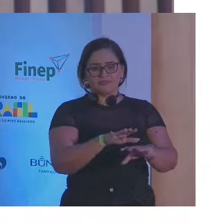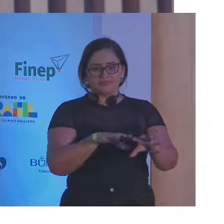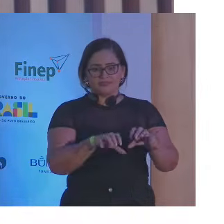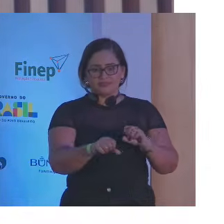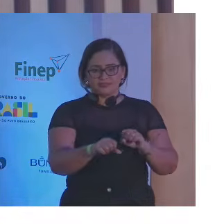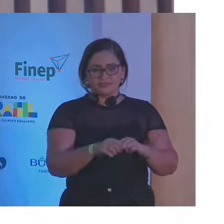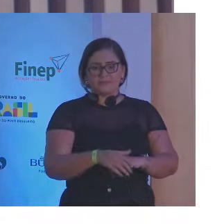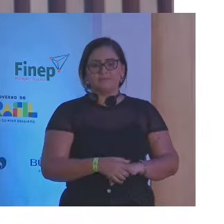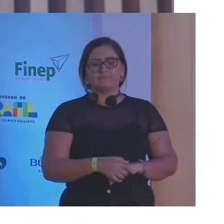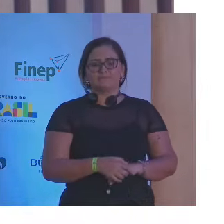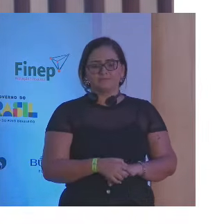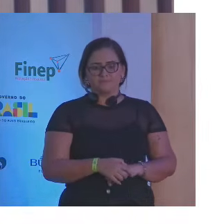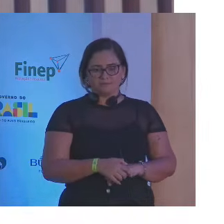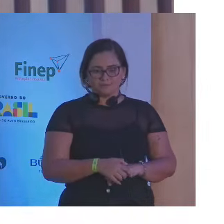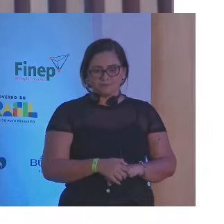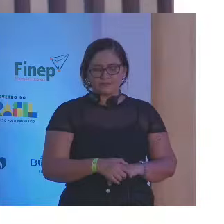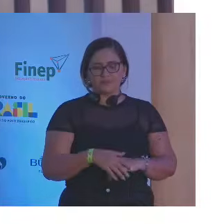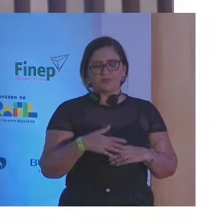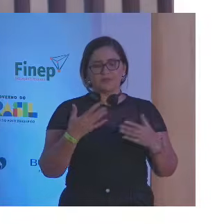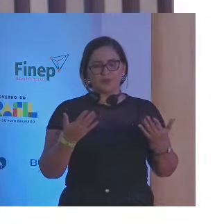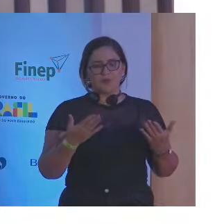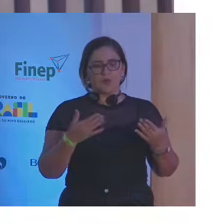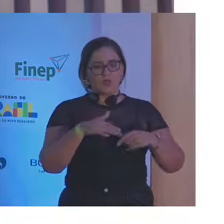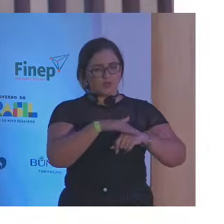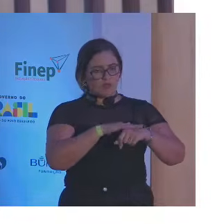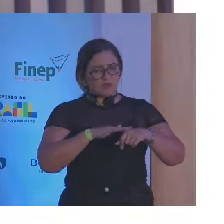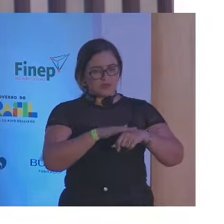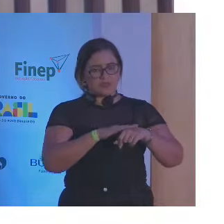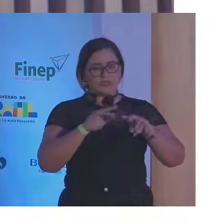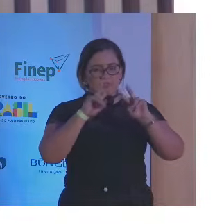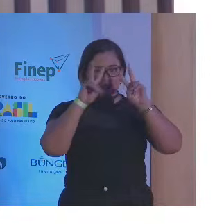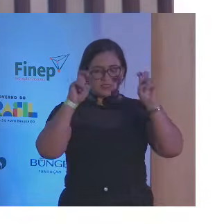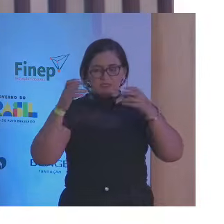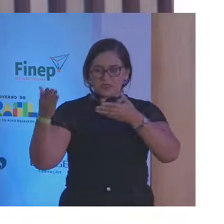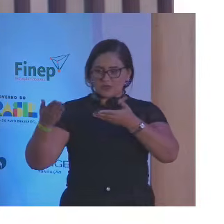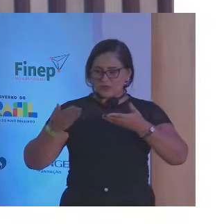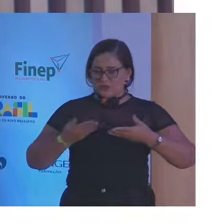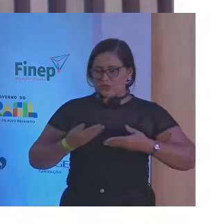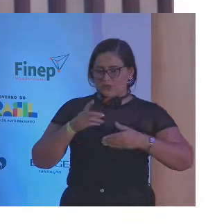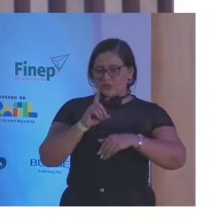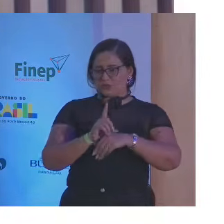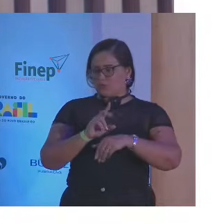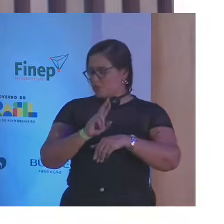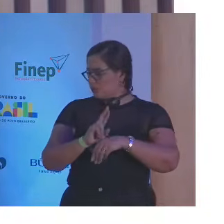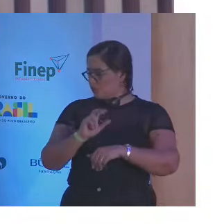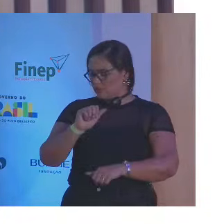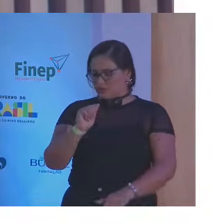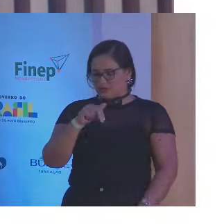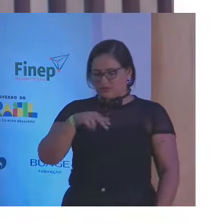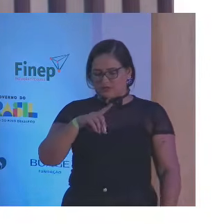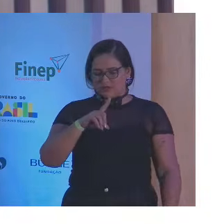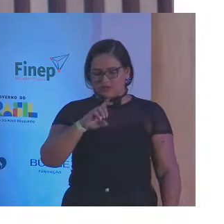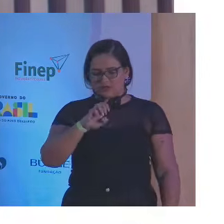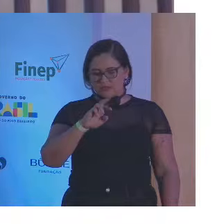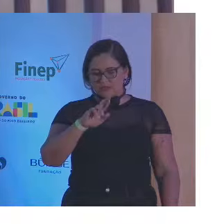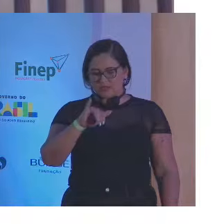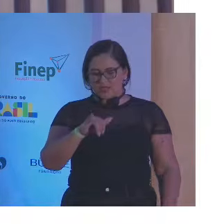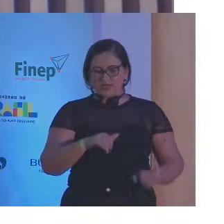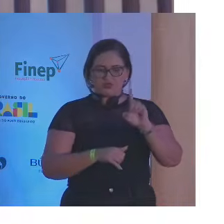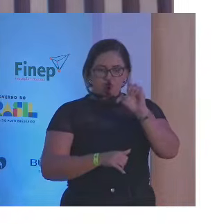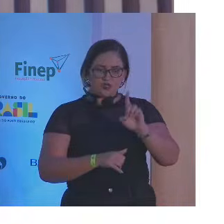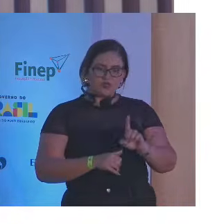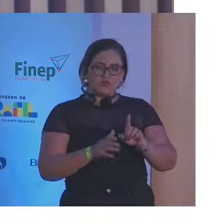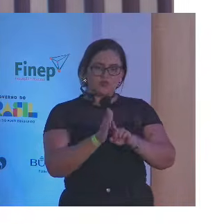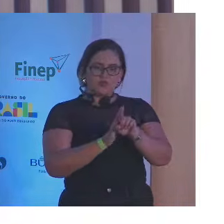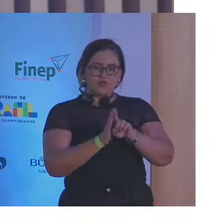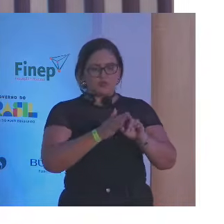diplomacia? Então, para discorrer sobre esse tema, eu convido o Dr. Andrei Polejac, diretor de Pesquisa e Inovação do